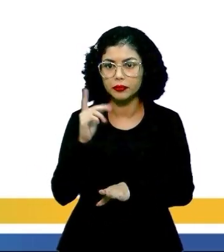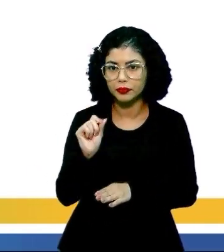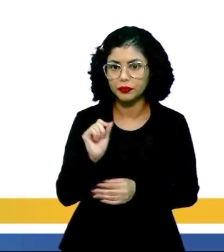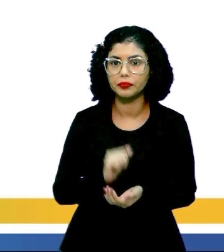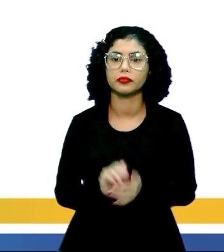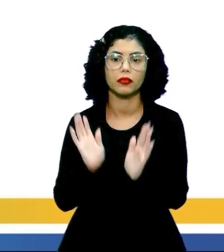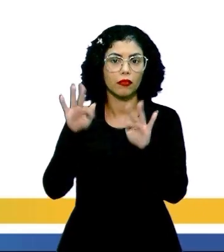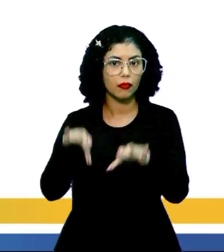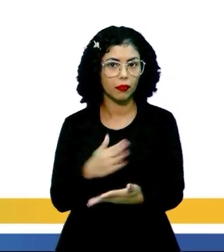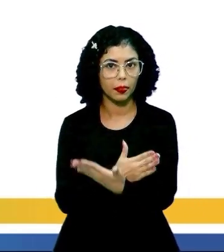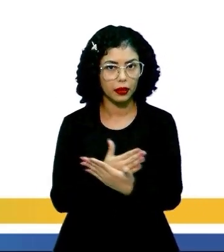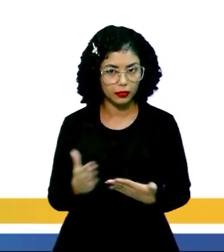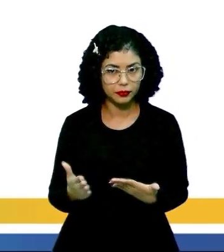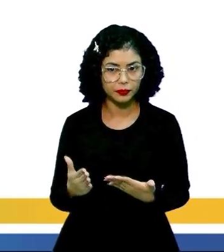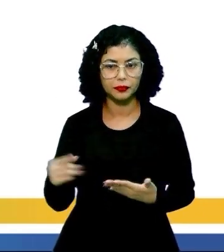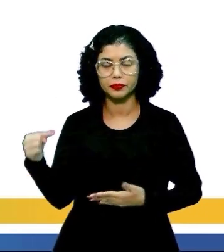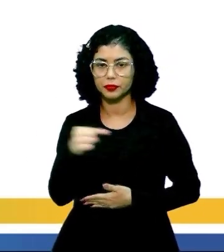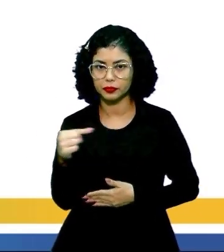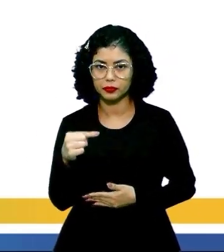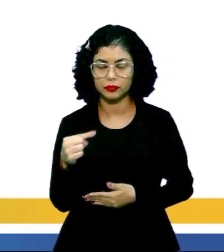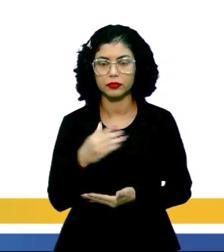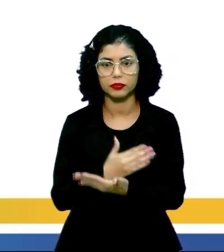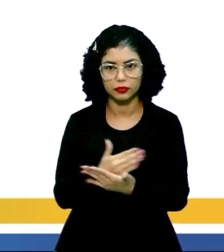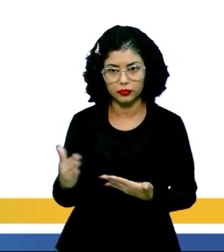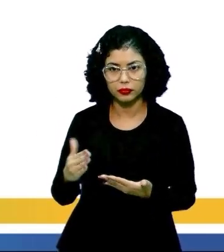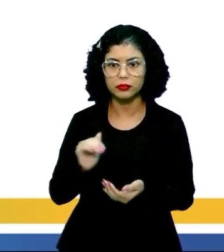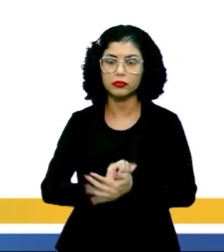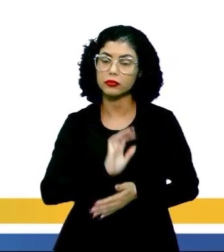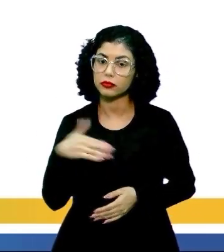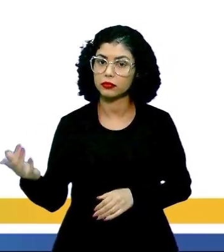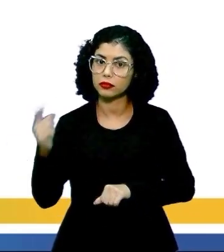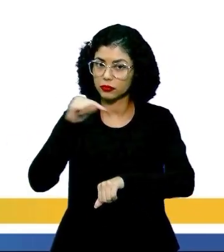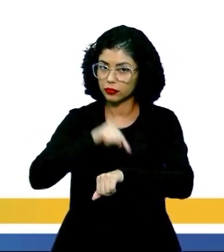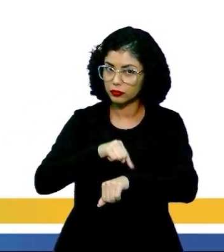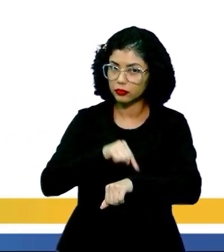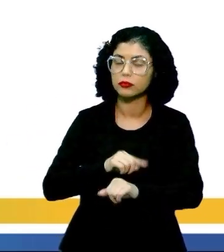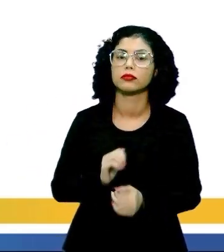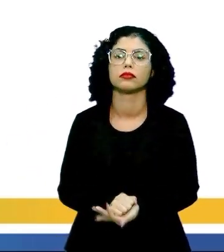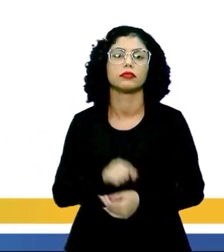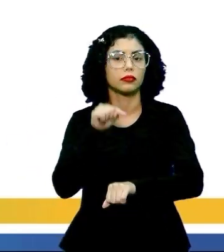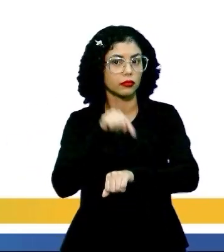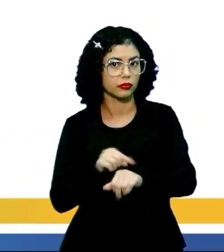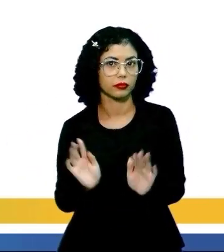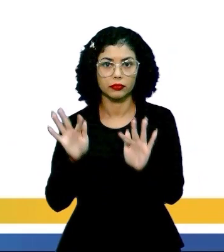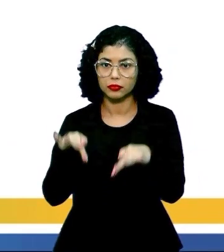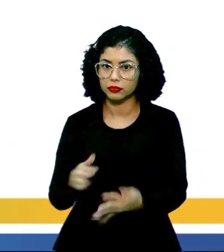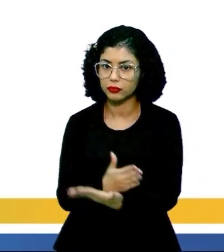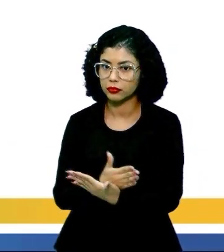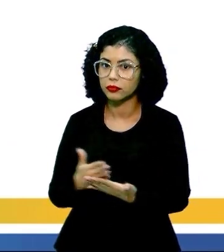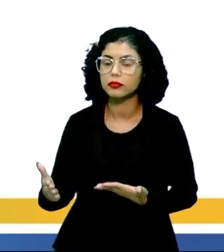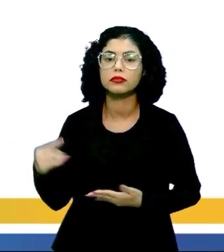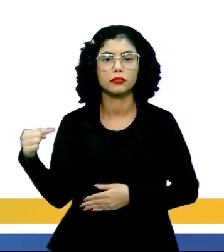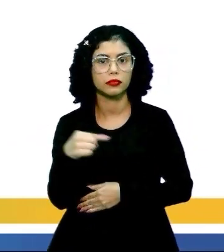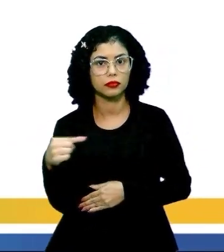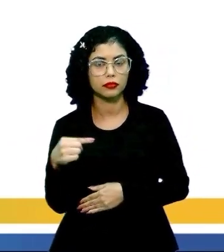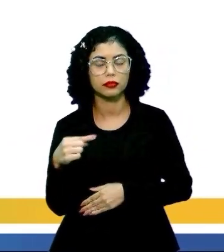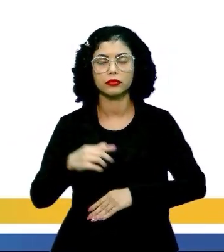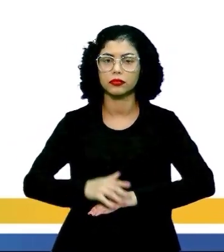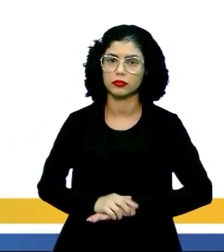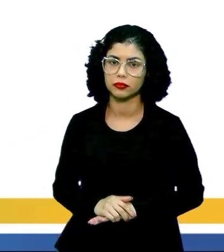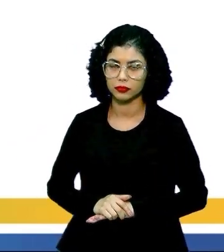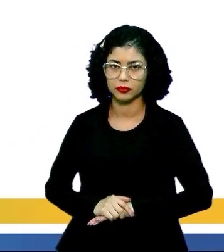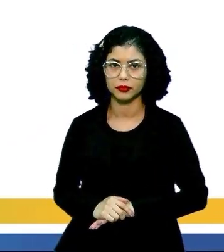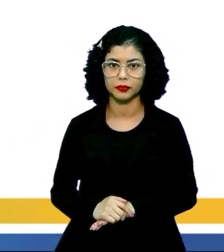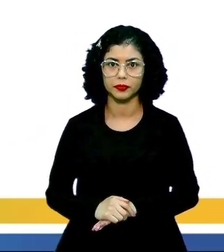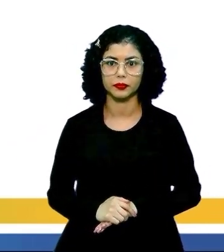posição final menos Inicial e quando eu falo em variação de tempo estou me referindo a um tempo final menos um